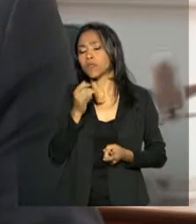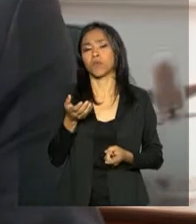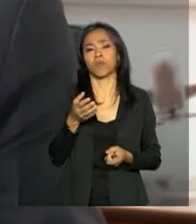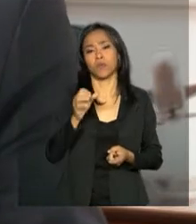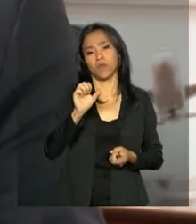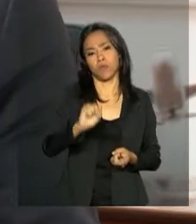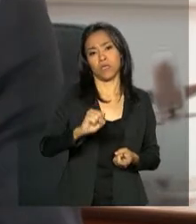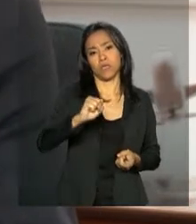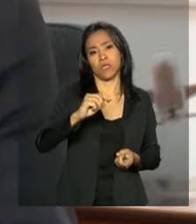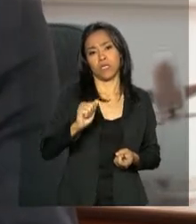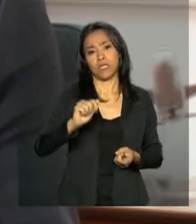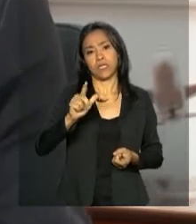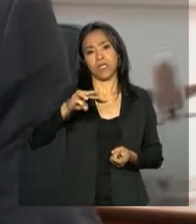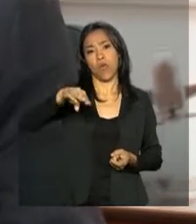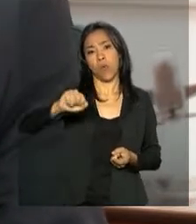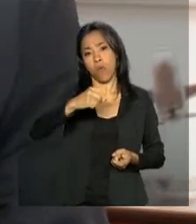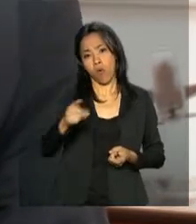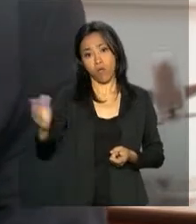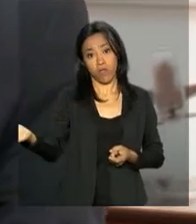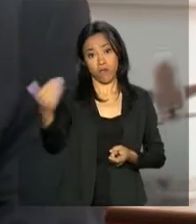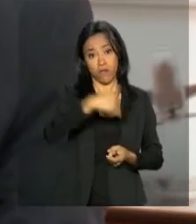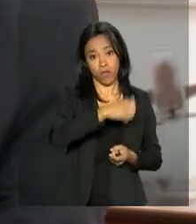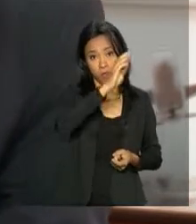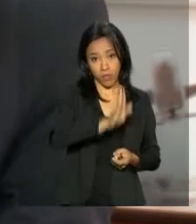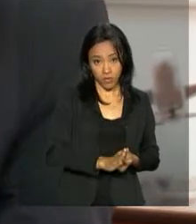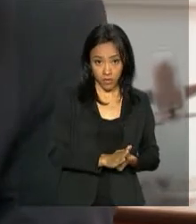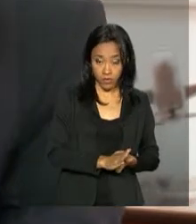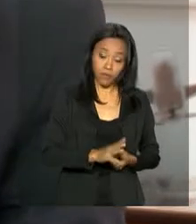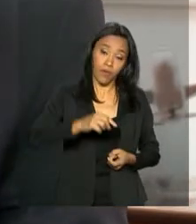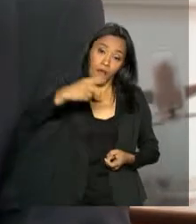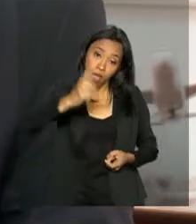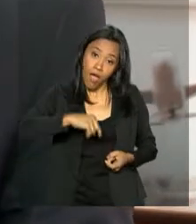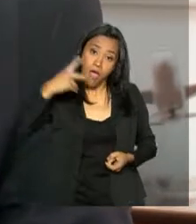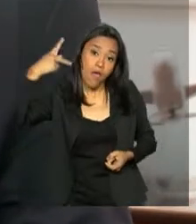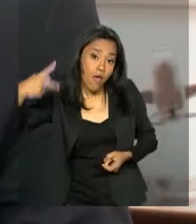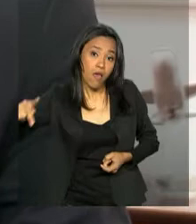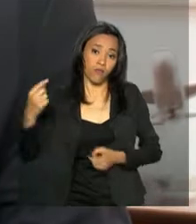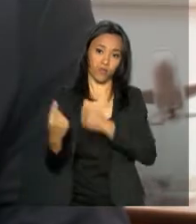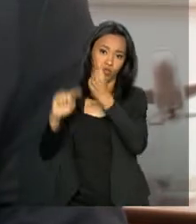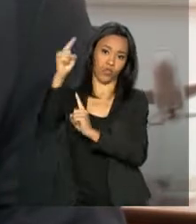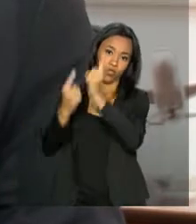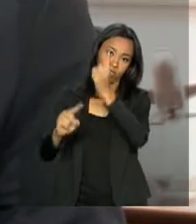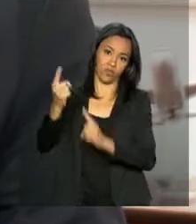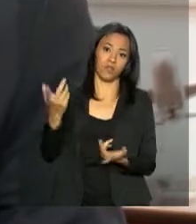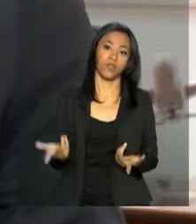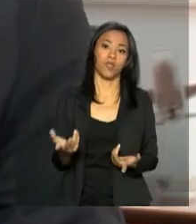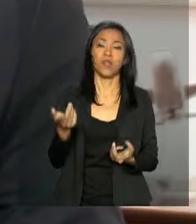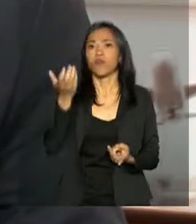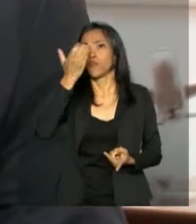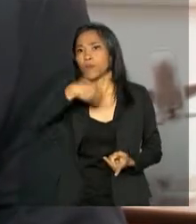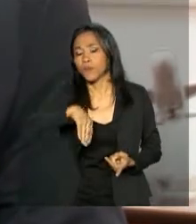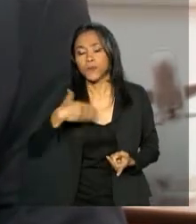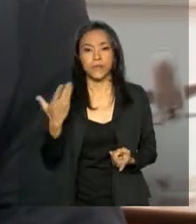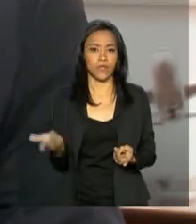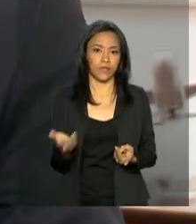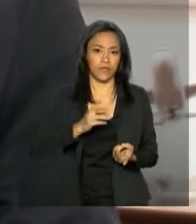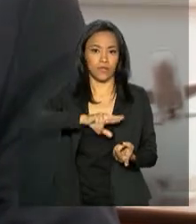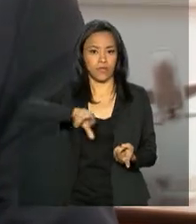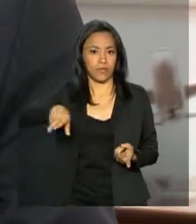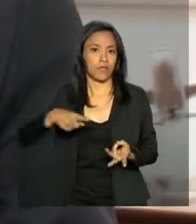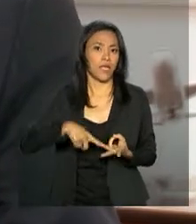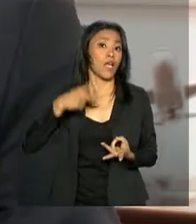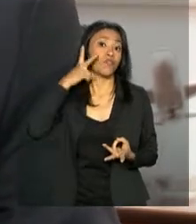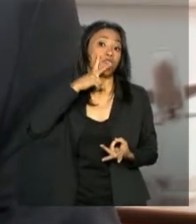que vai vai pro brasil em geral é um salmão é chileno é fruta o vinho que são consumidos no brasil